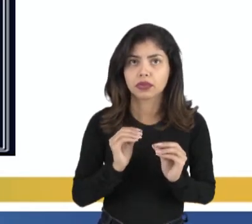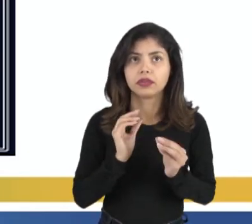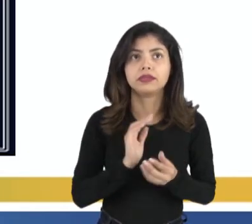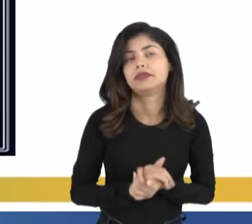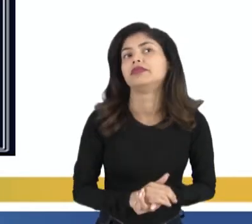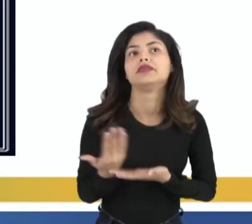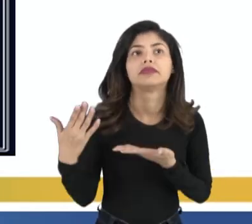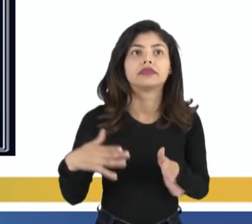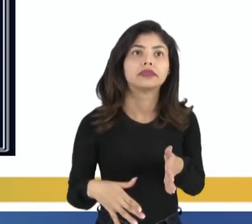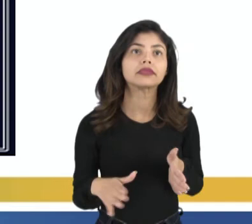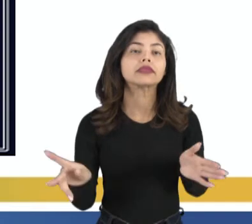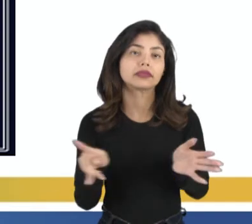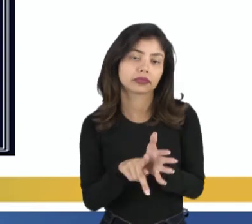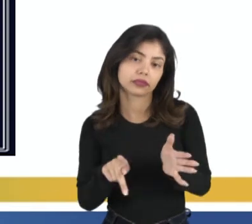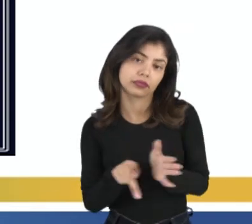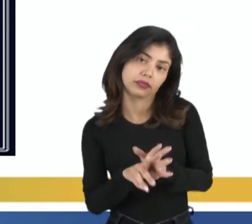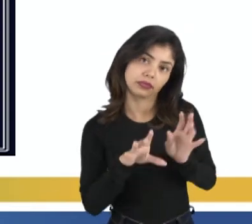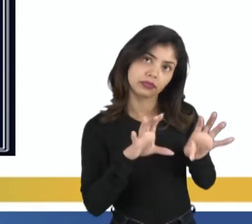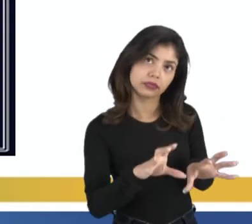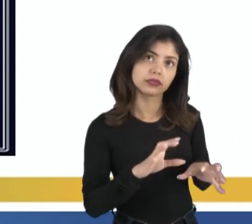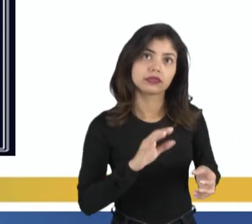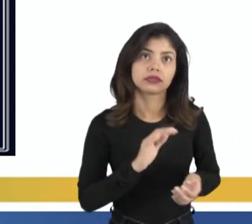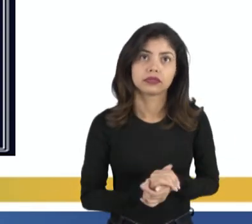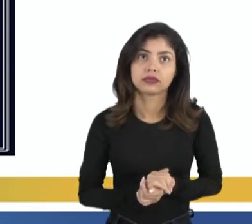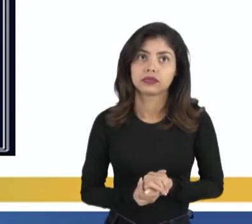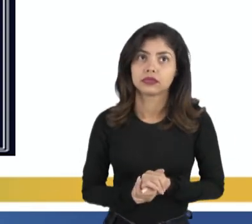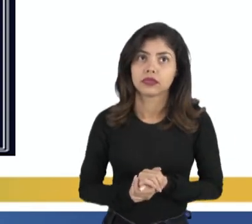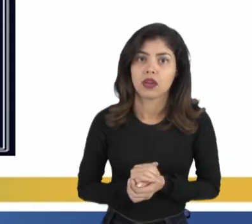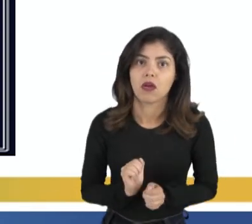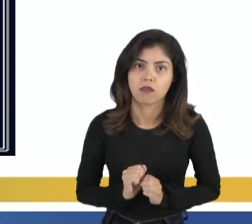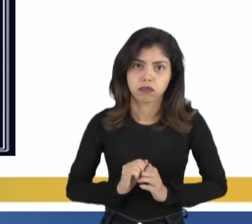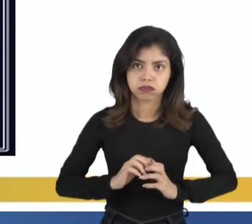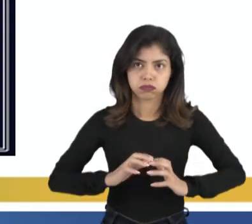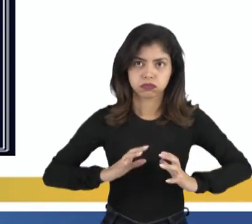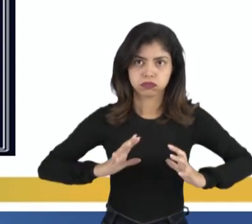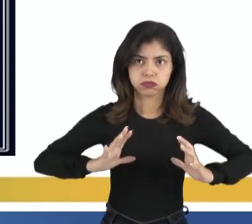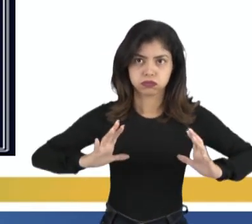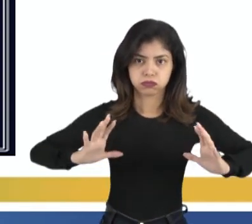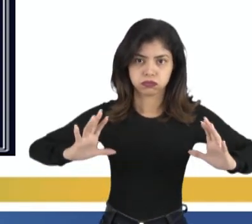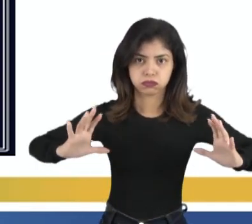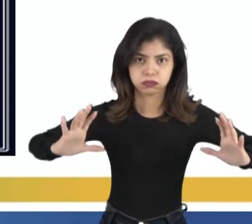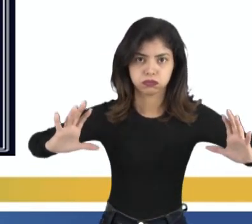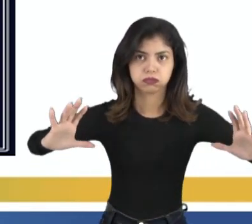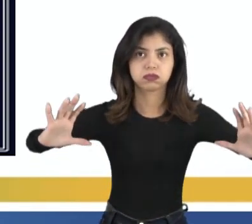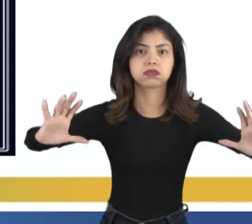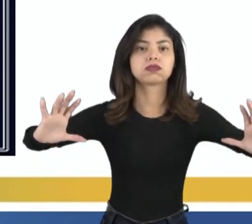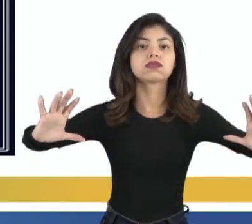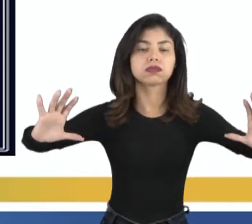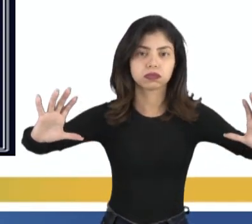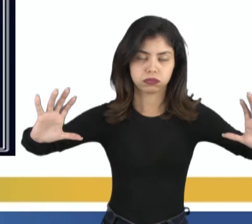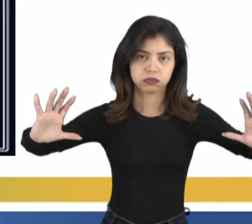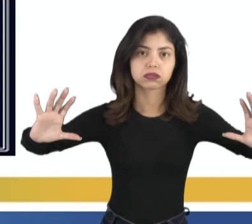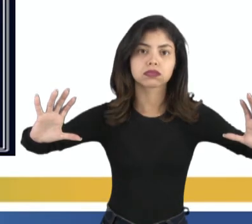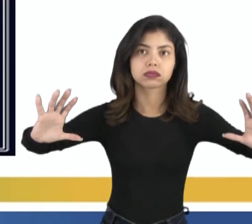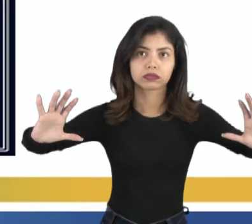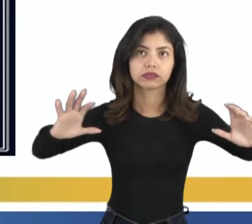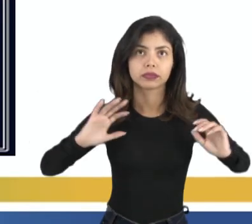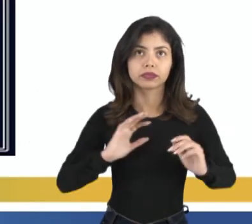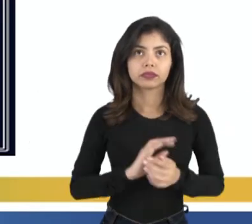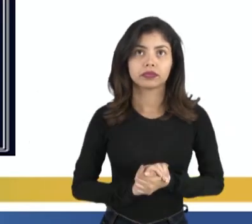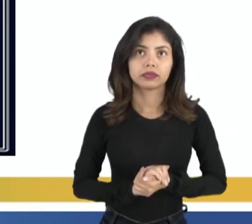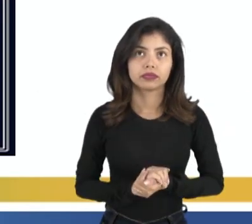e aí vai chegar uma hora que ele vai expandir você já vai ficar muito grande vai